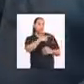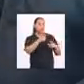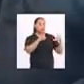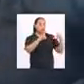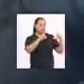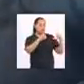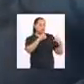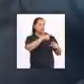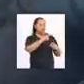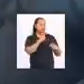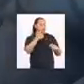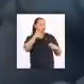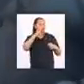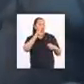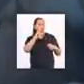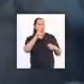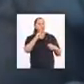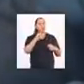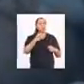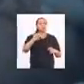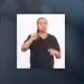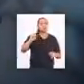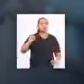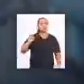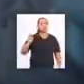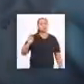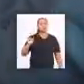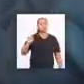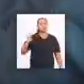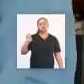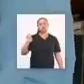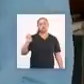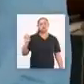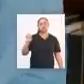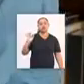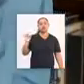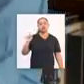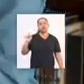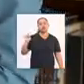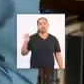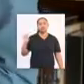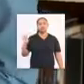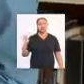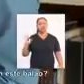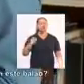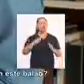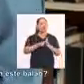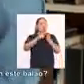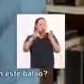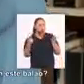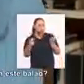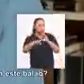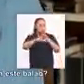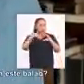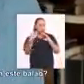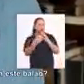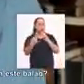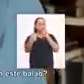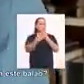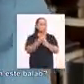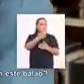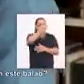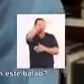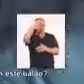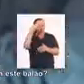Esta foto, né, eu ganhei. Tipo, Steve Fosse. E o jornal O Globo me perguntou, prefeito, o que significa